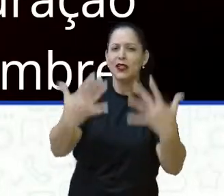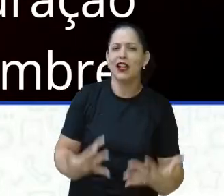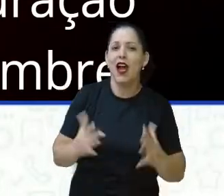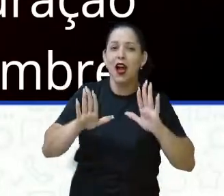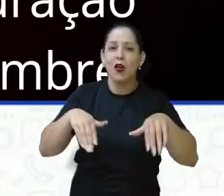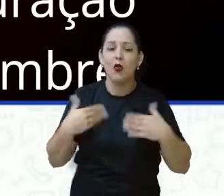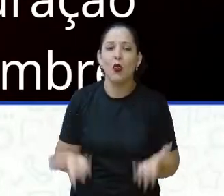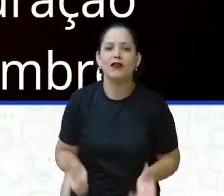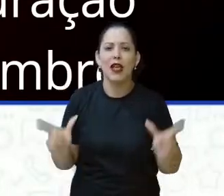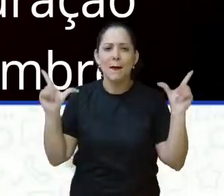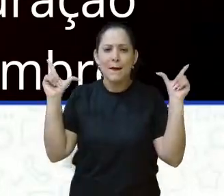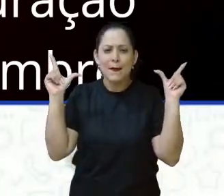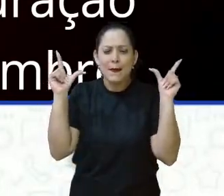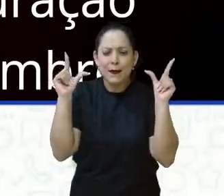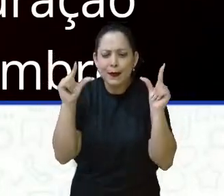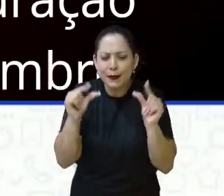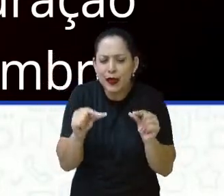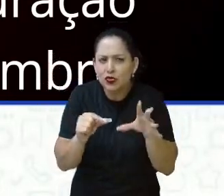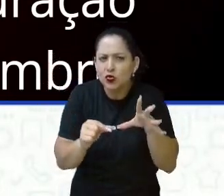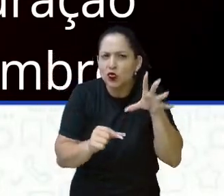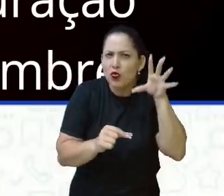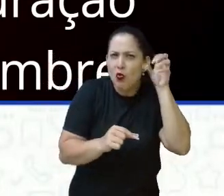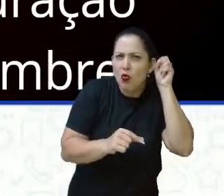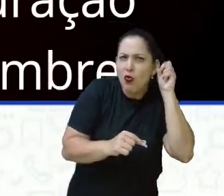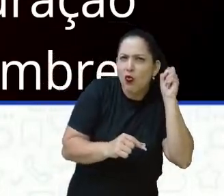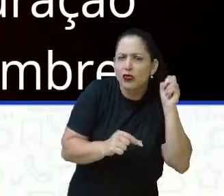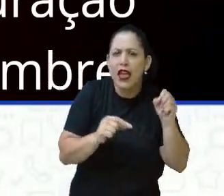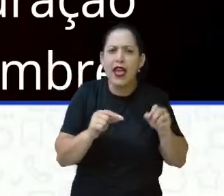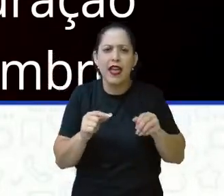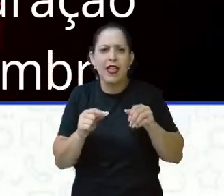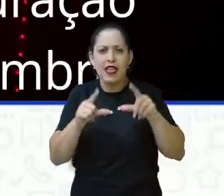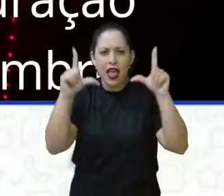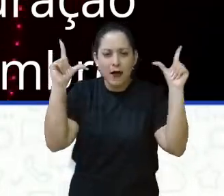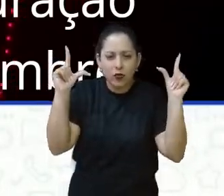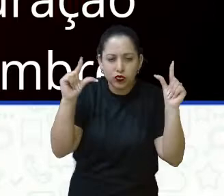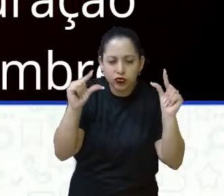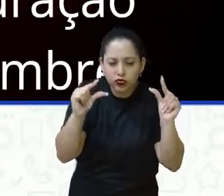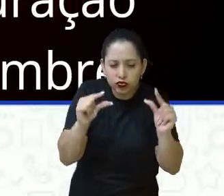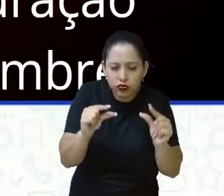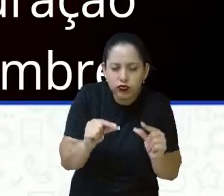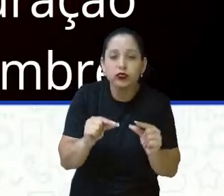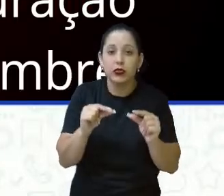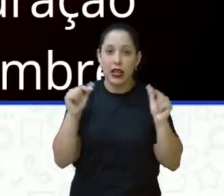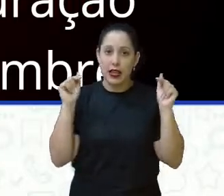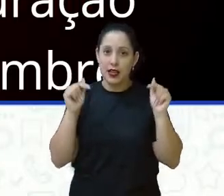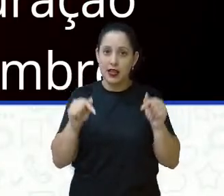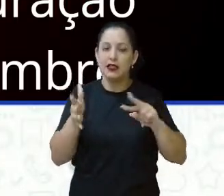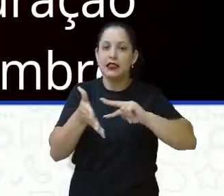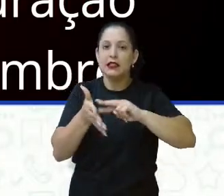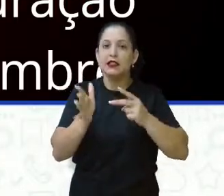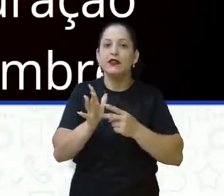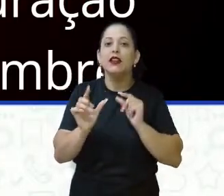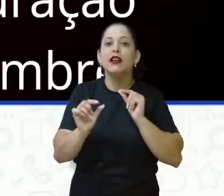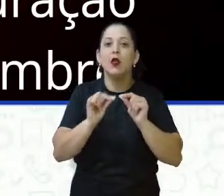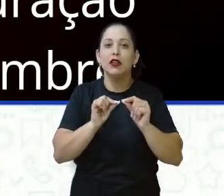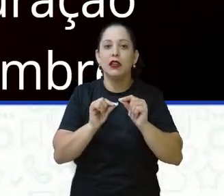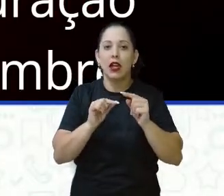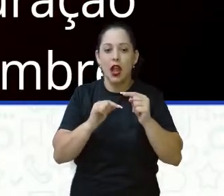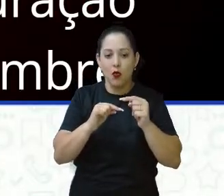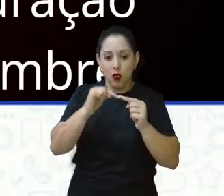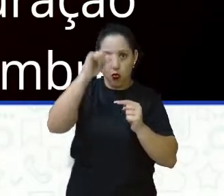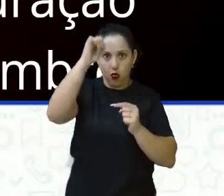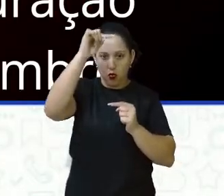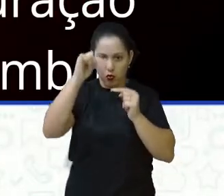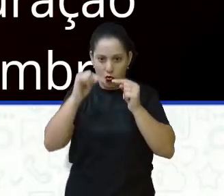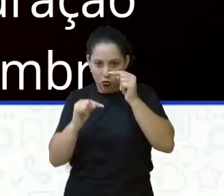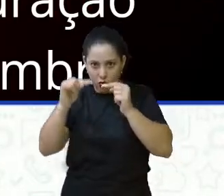ele é baixinho, né, abaixo de 20 Hz, mas esse baixinho aí, gente, não é volume. A gente vai ver isso